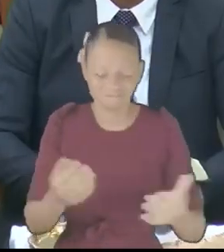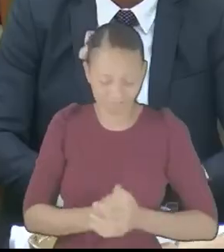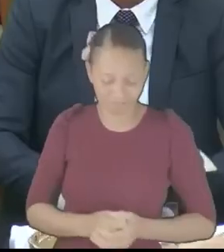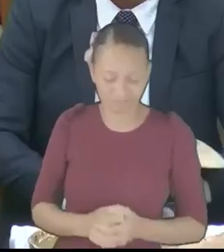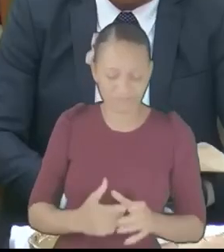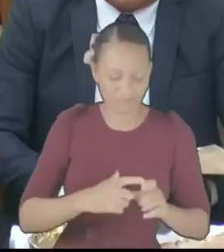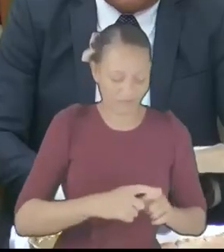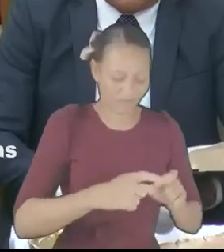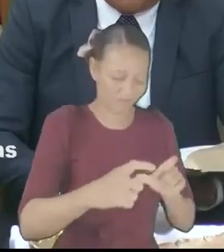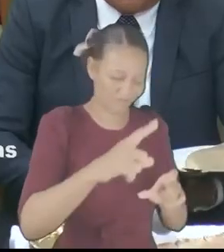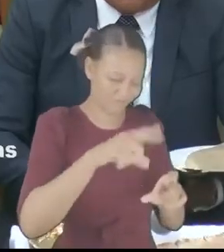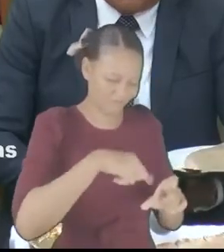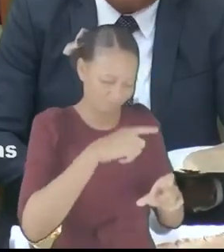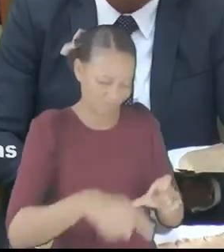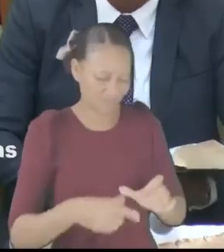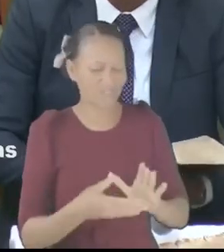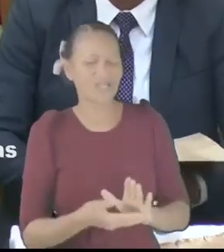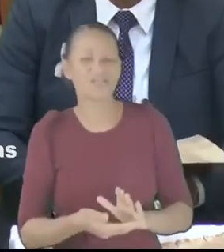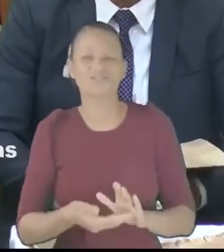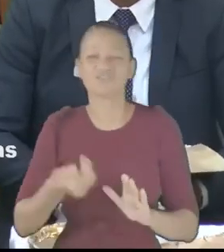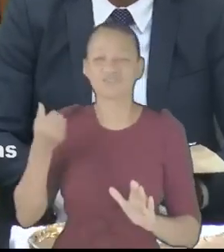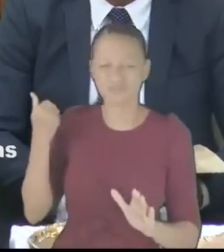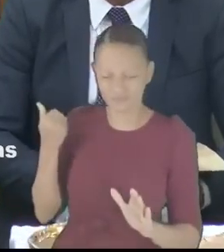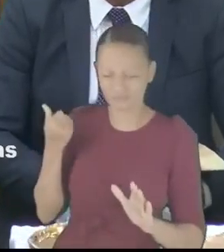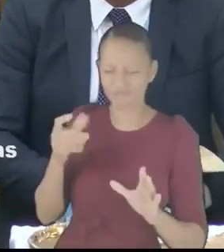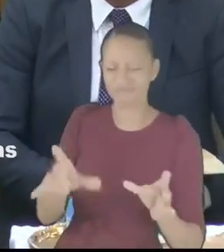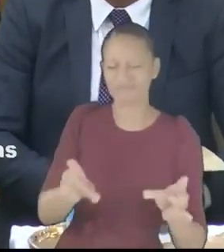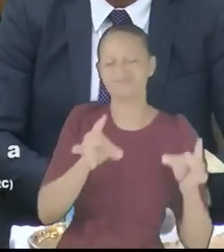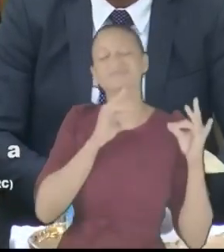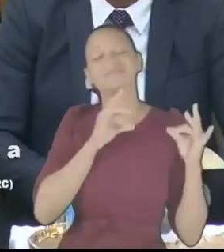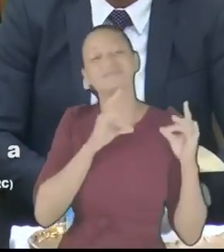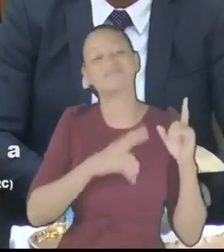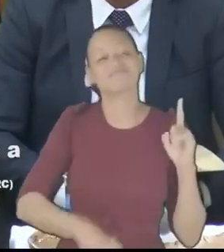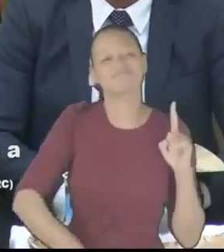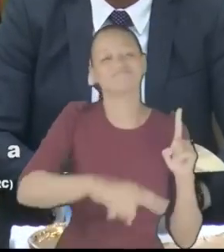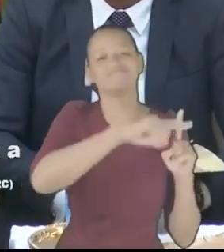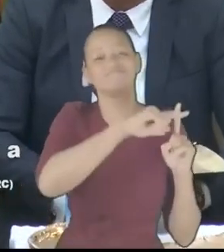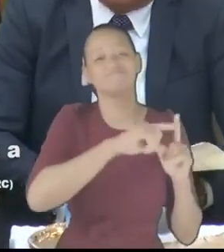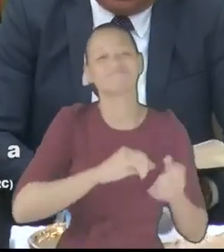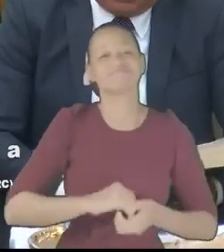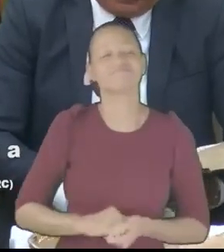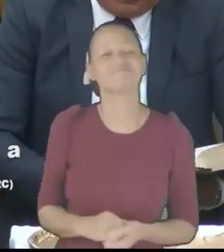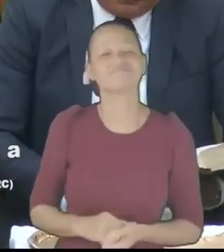Riscou, removeu e cravou na cruz.